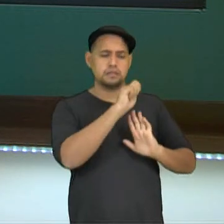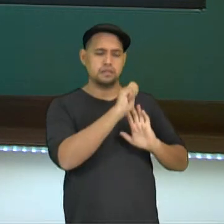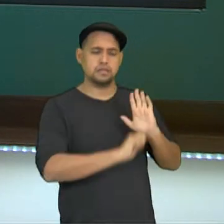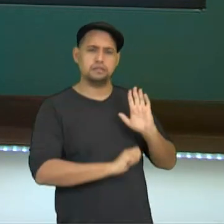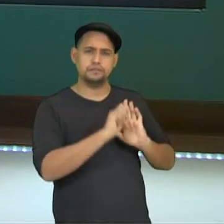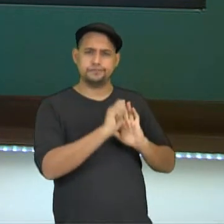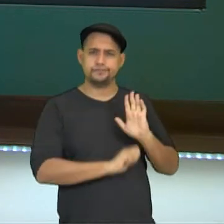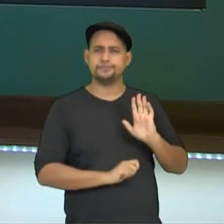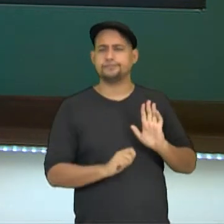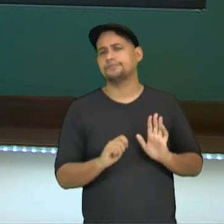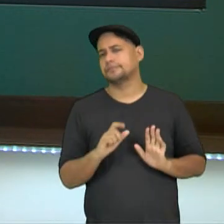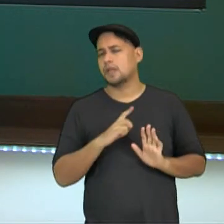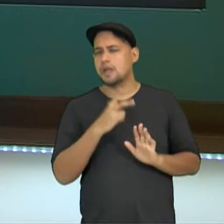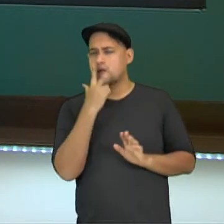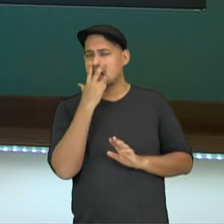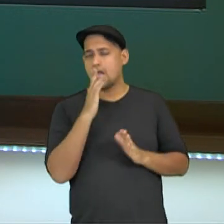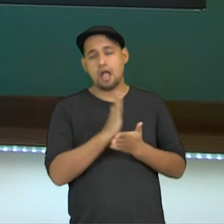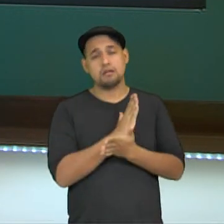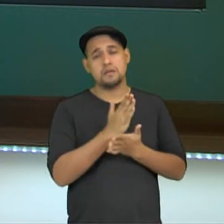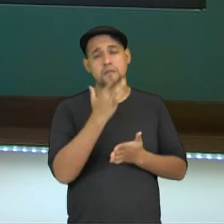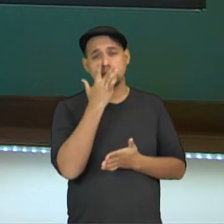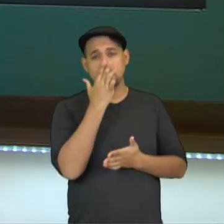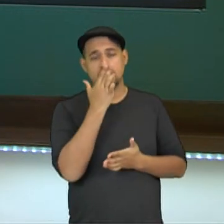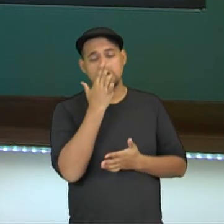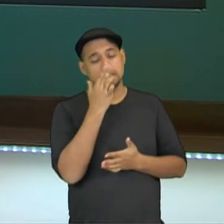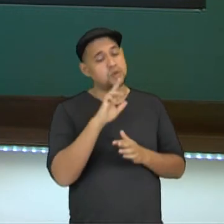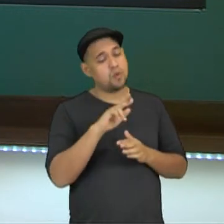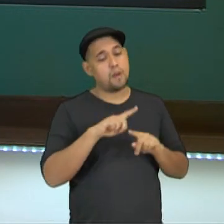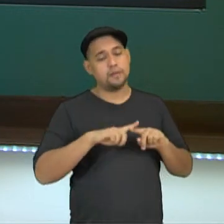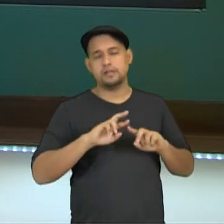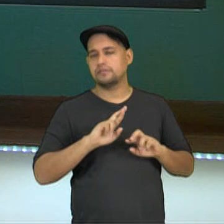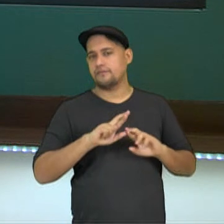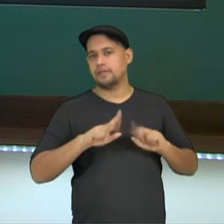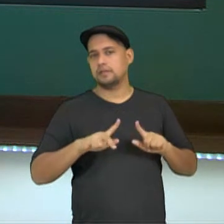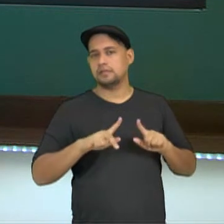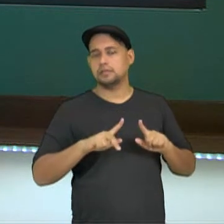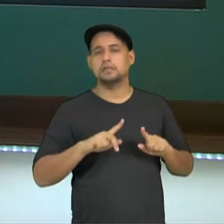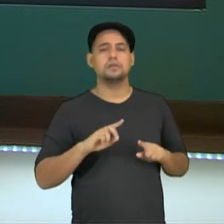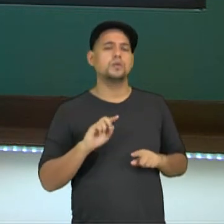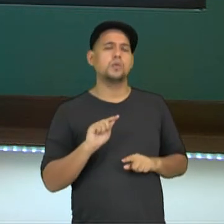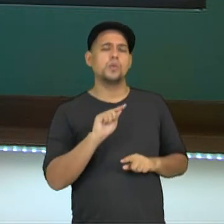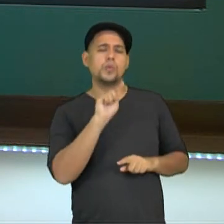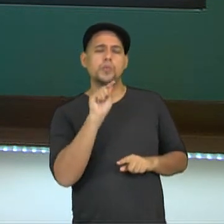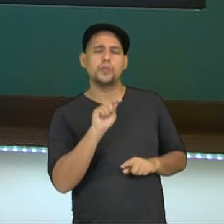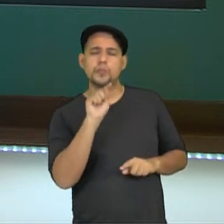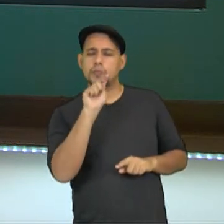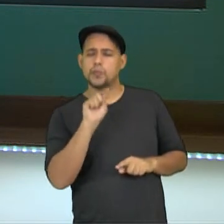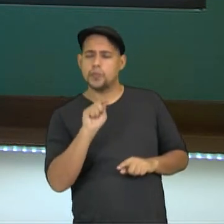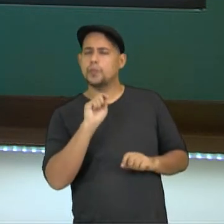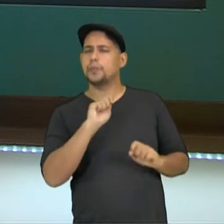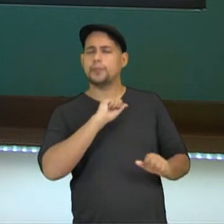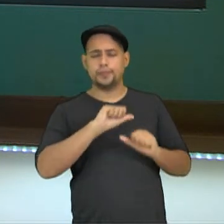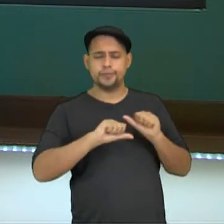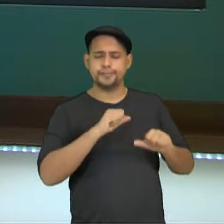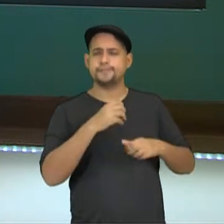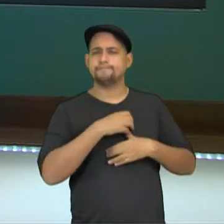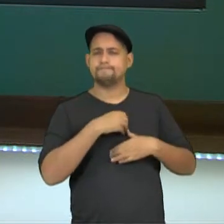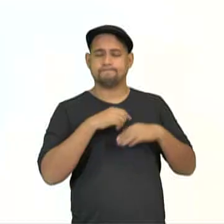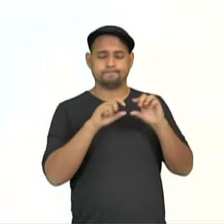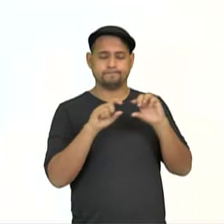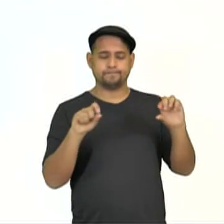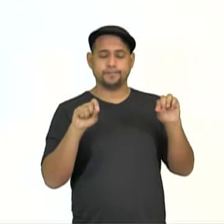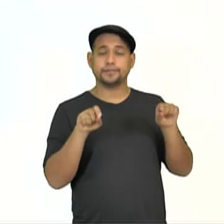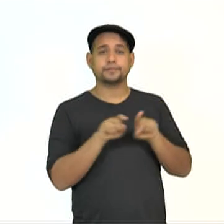que têm, apesar de parecerem, né, iguais, são diferentes. Os sinais de pontuação podem modificar os sentidos de uma